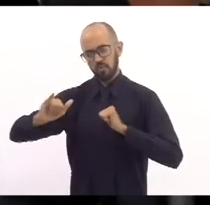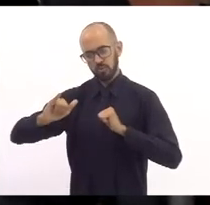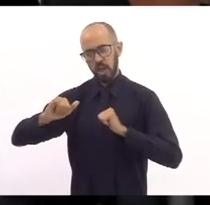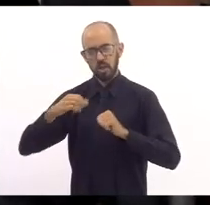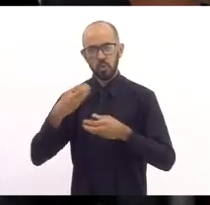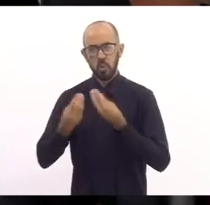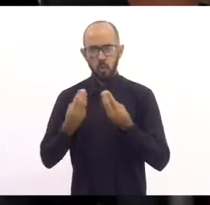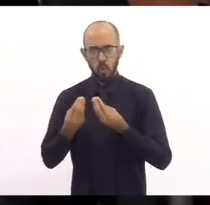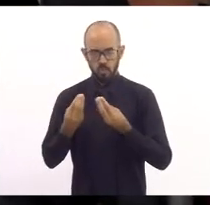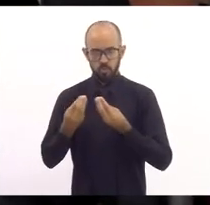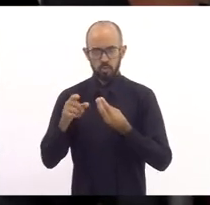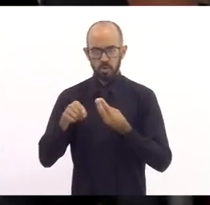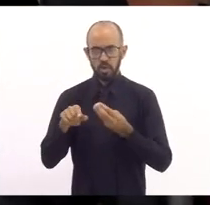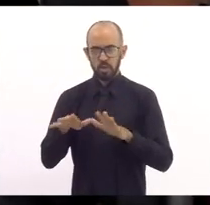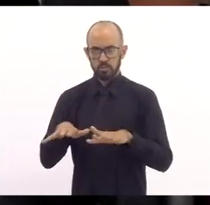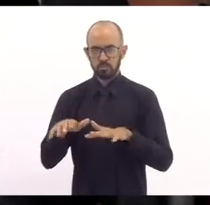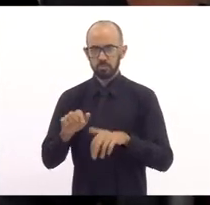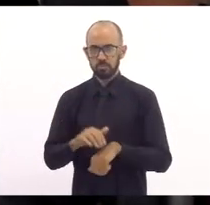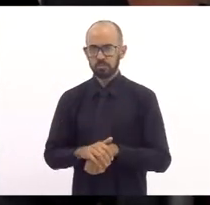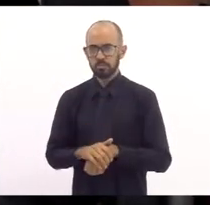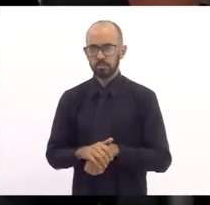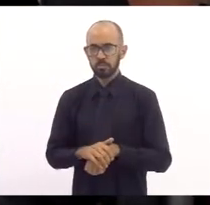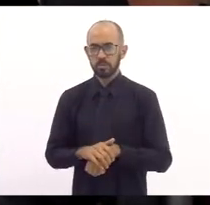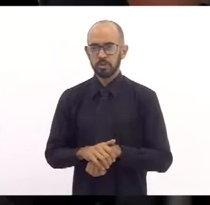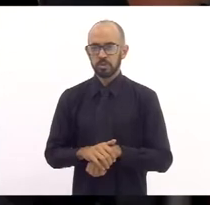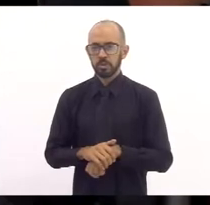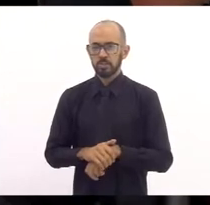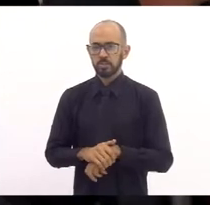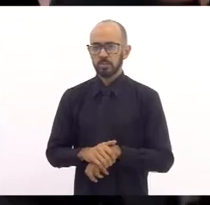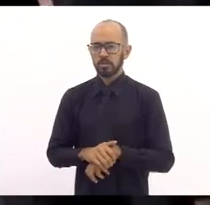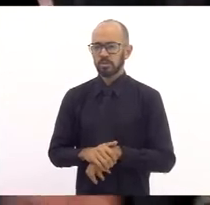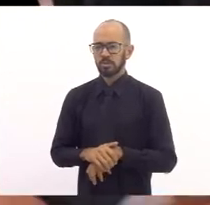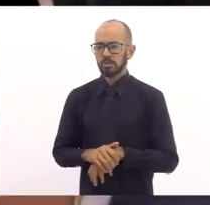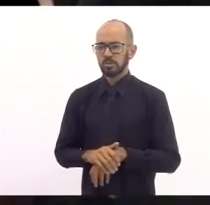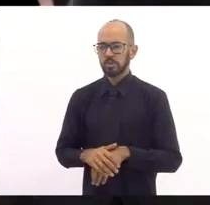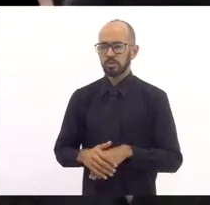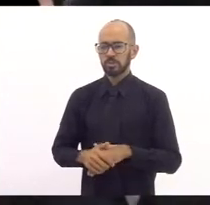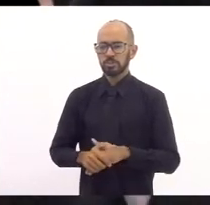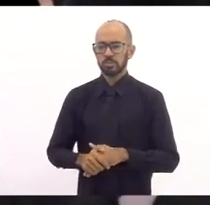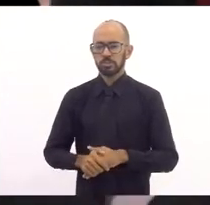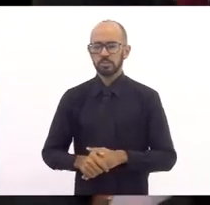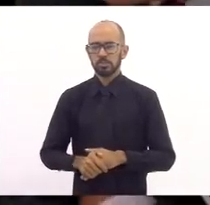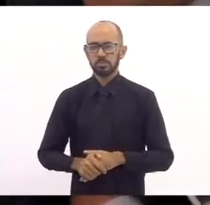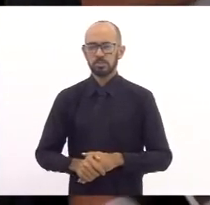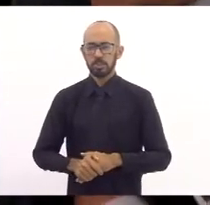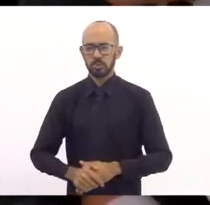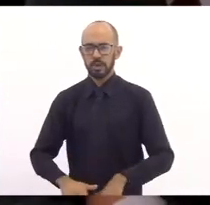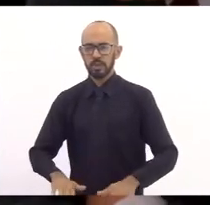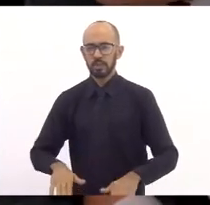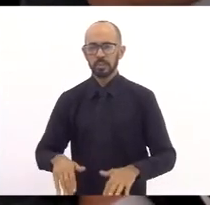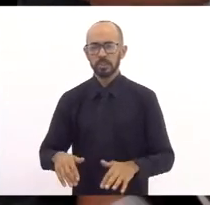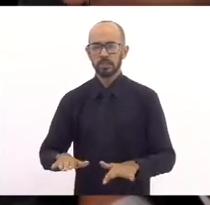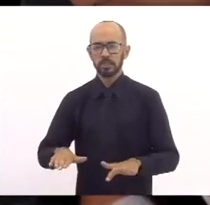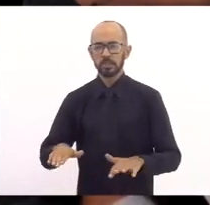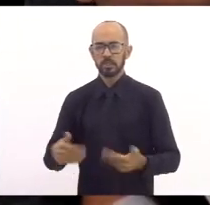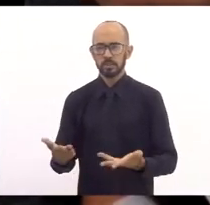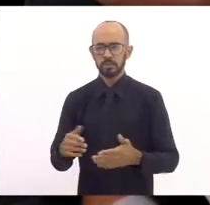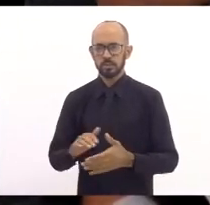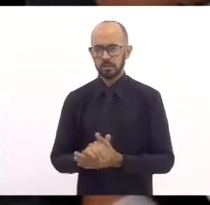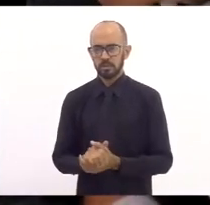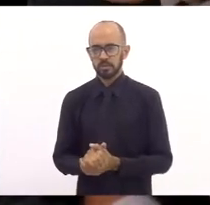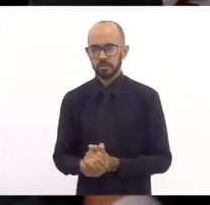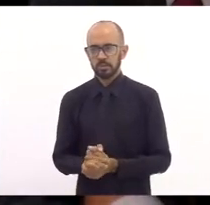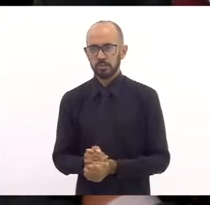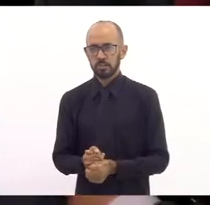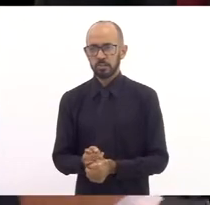vocês possam, vossas excelências, tenham conhecimento, mas existe isso e através de recursos do Banco Mundial, para fins de segregação. O